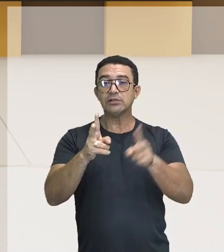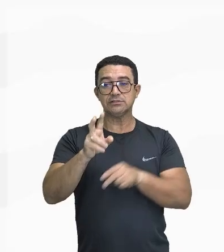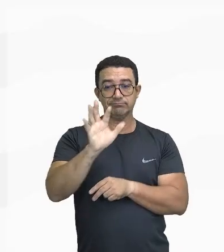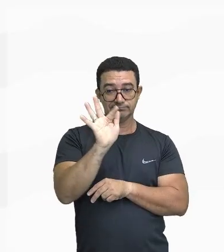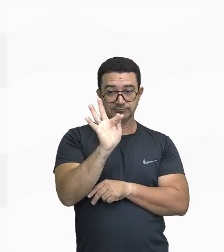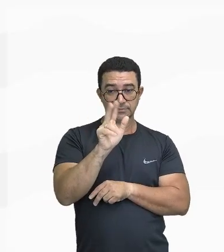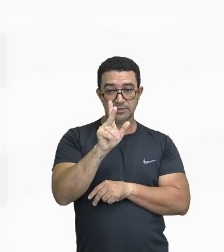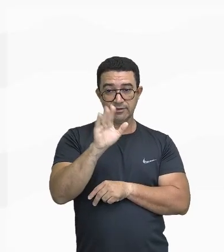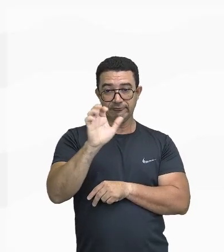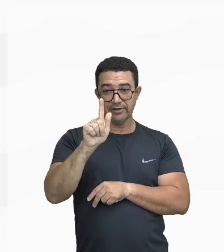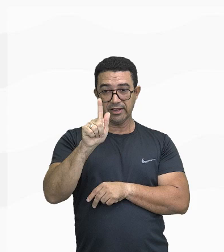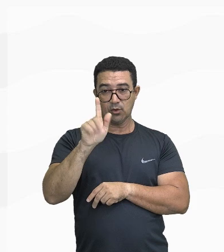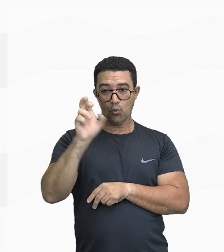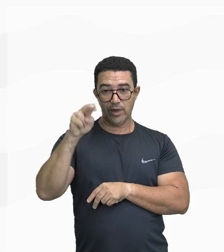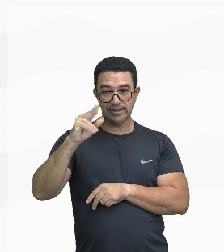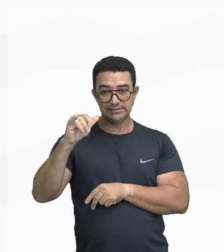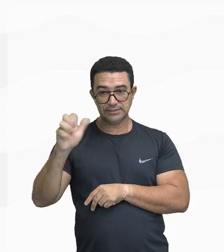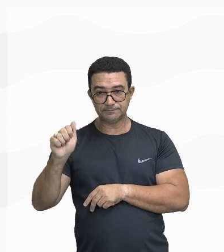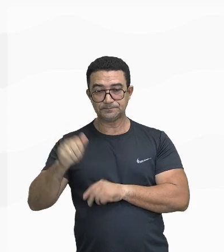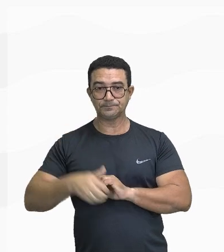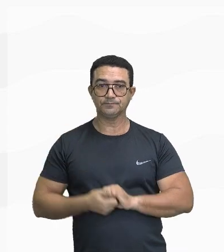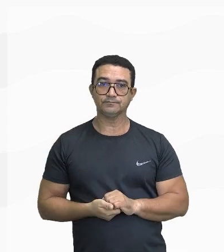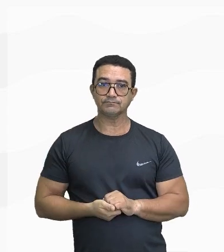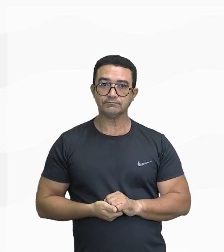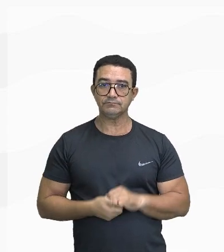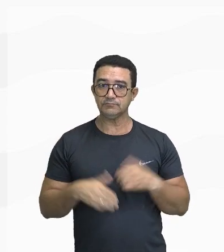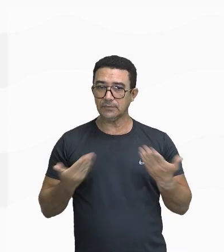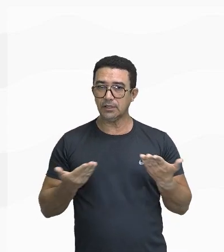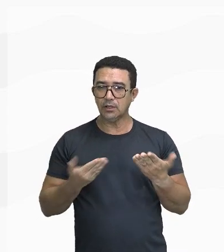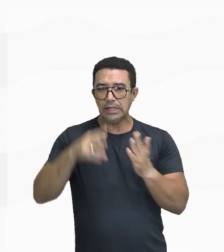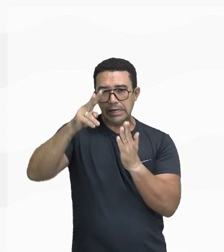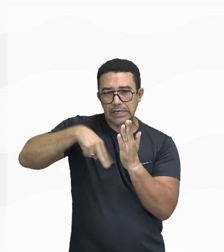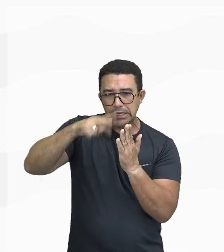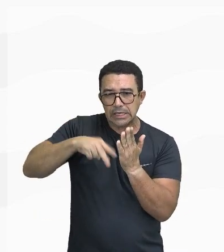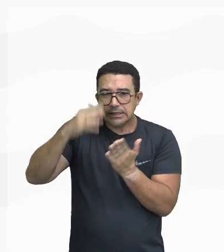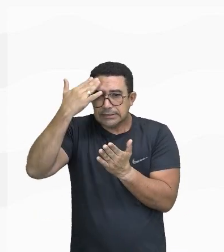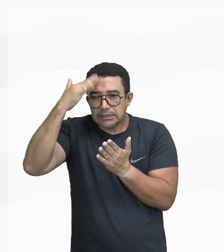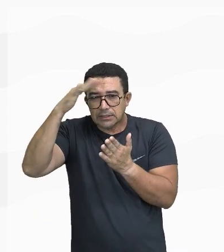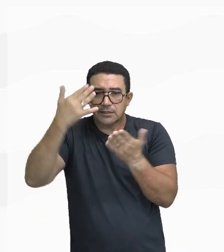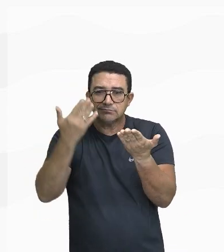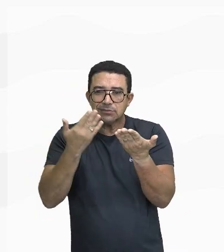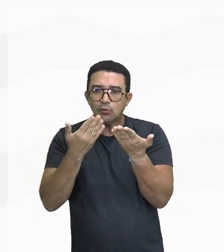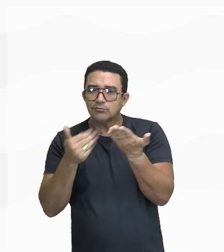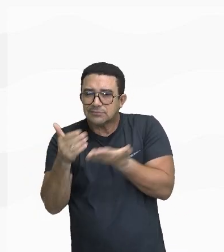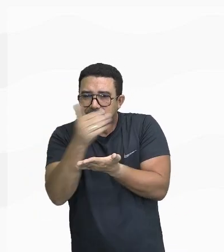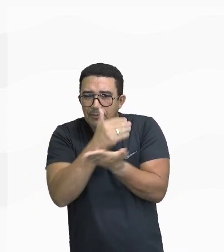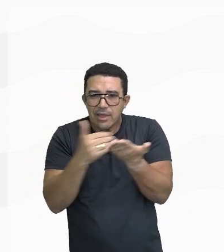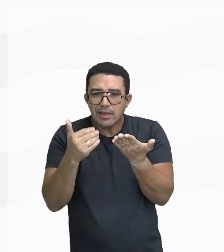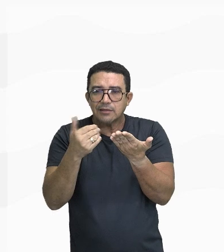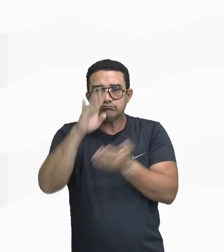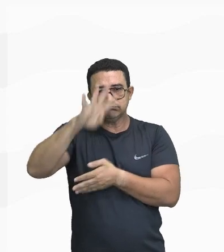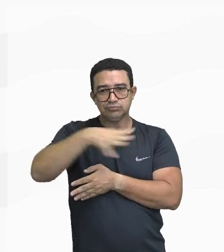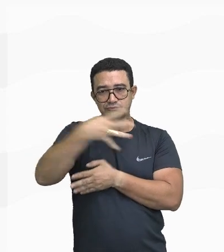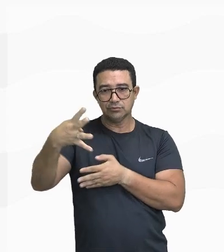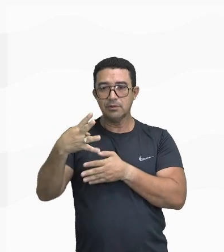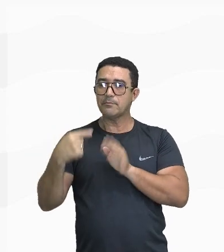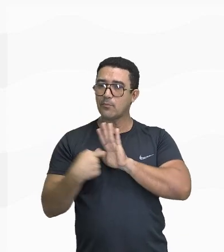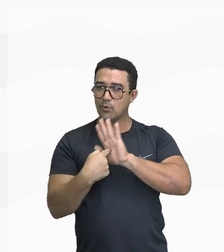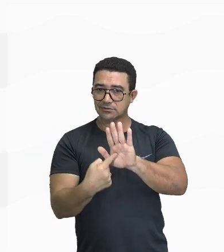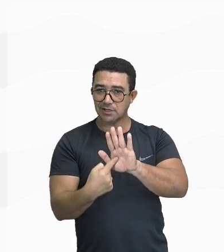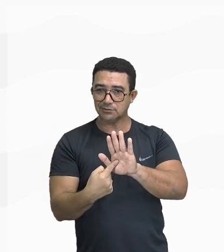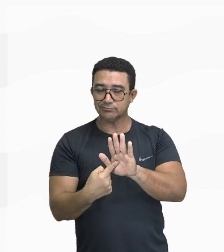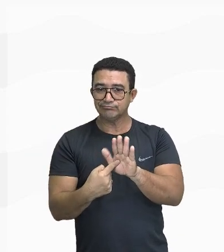são. Então, a simples leitura dos dados da tabela, dos dados brutos que a gente mostrou, não